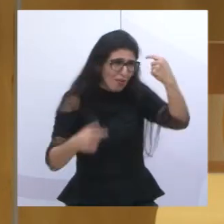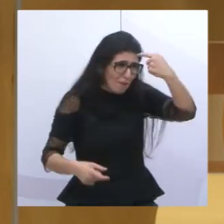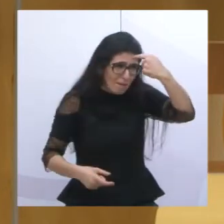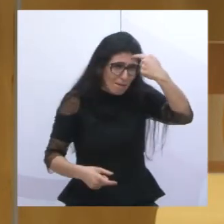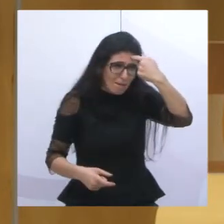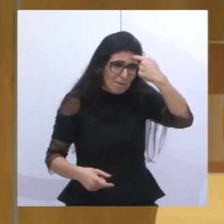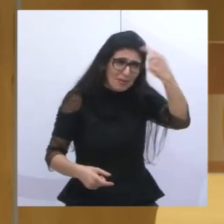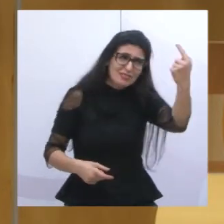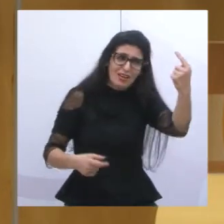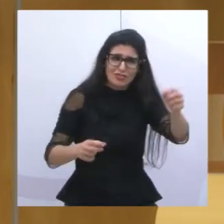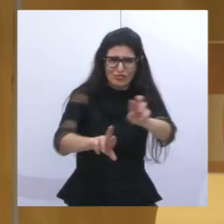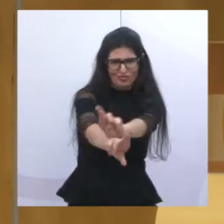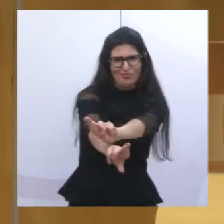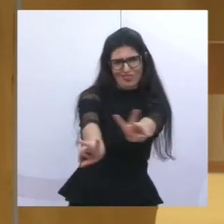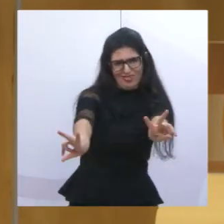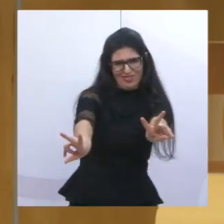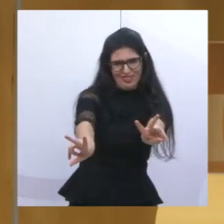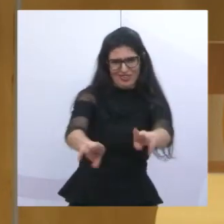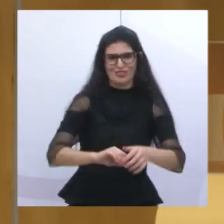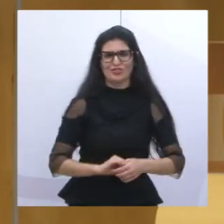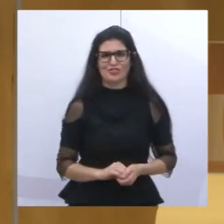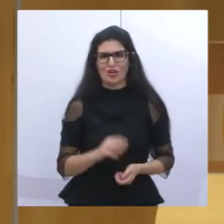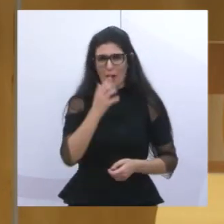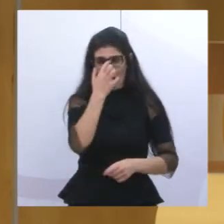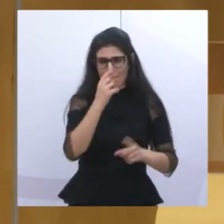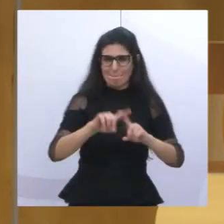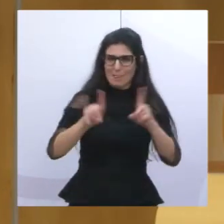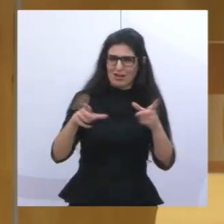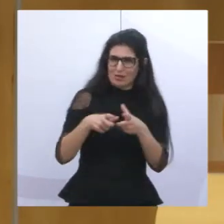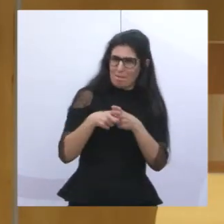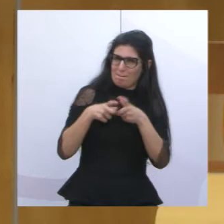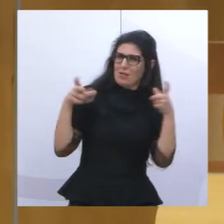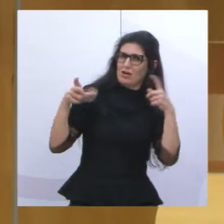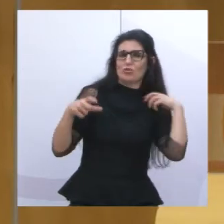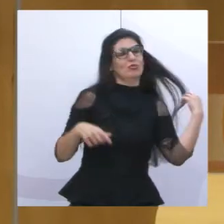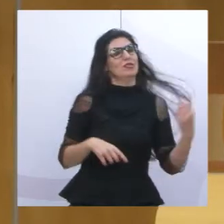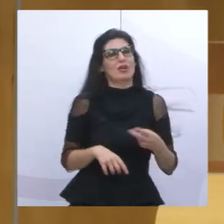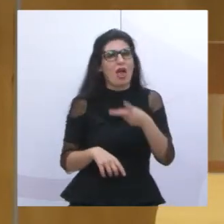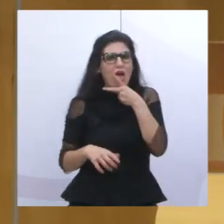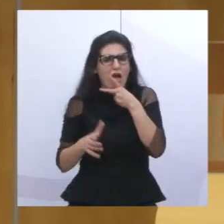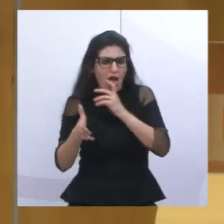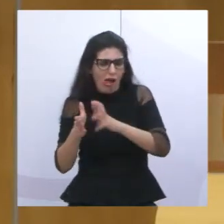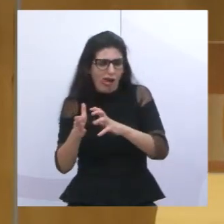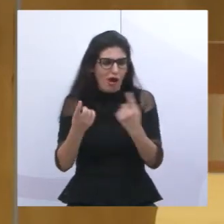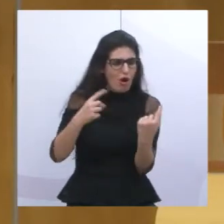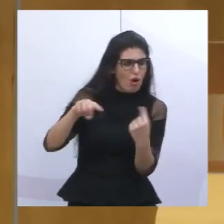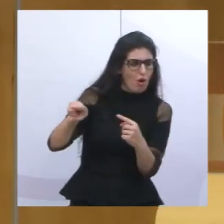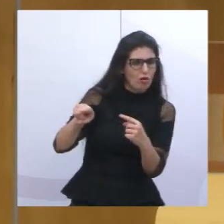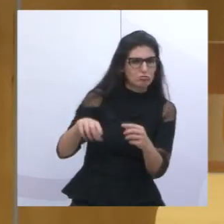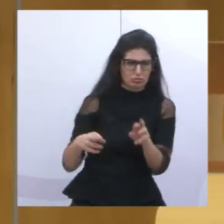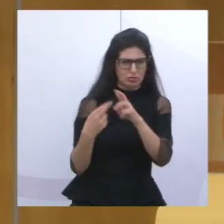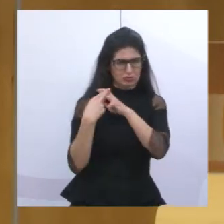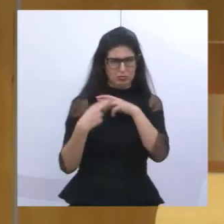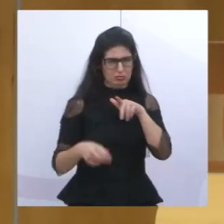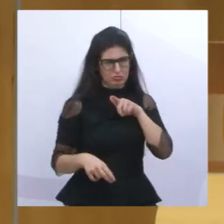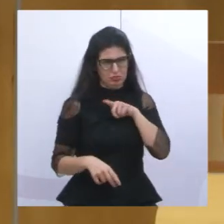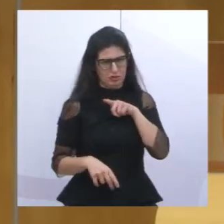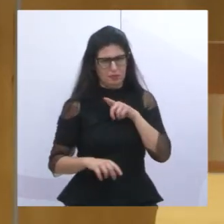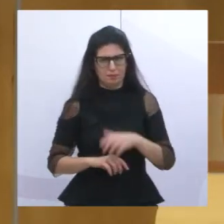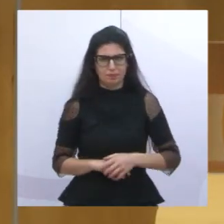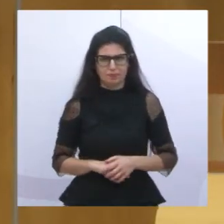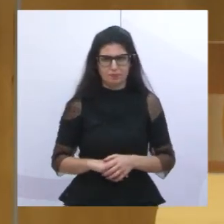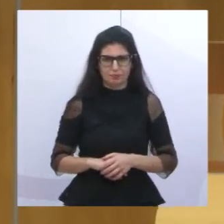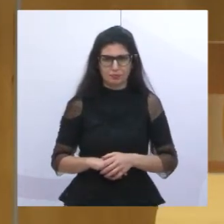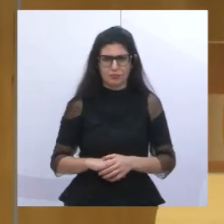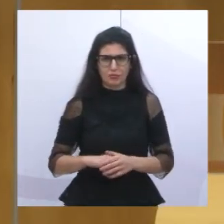tenho observado que na maioria dos casos, essa oposição aqui tem sido muito responsável e tem votado quase que sempre